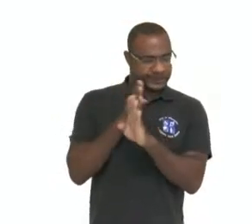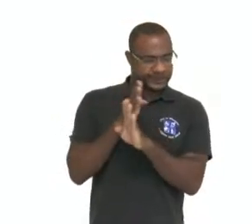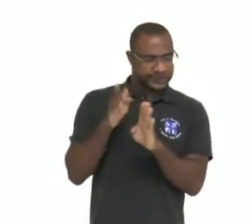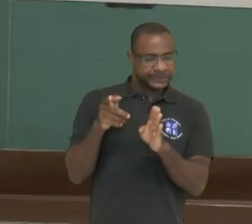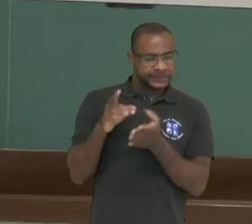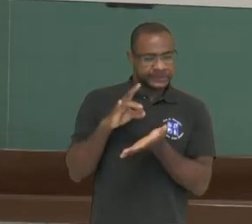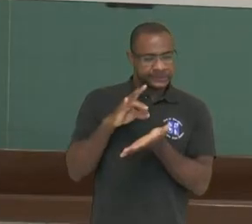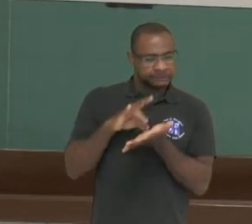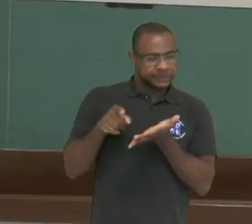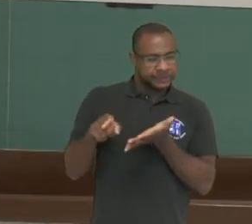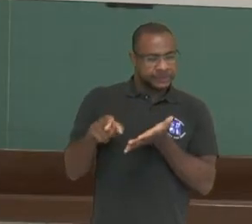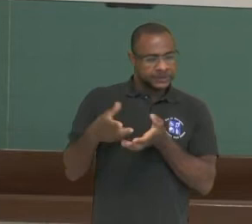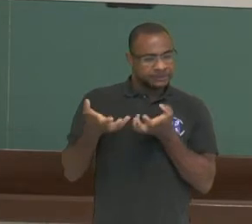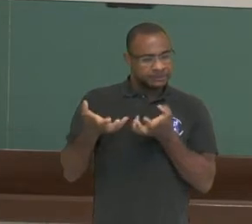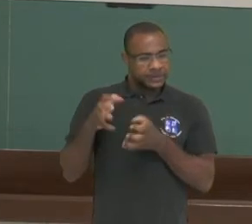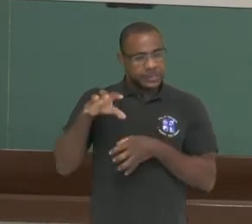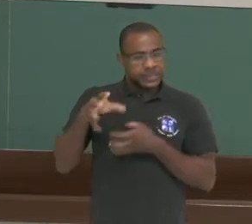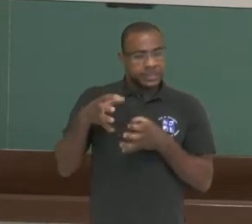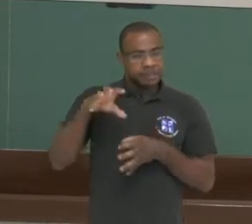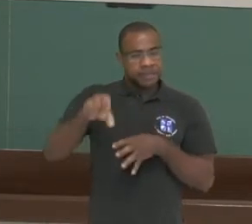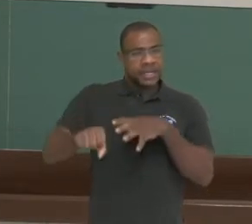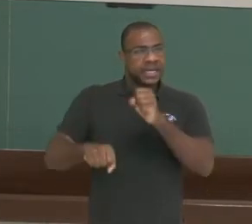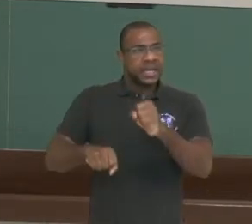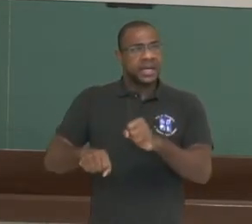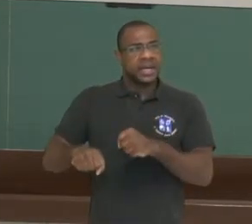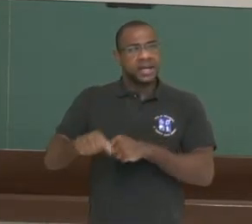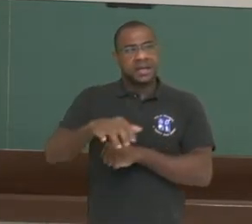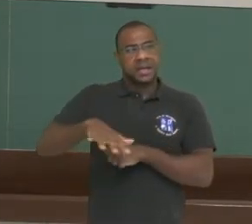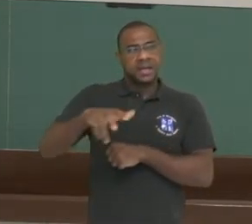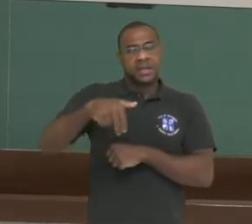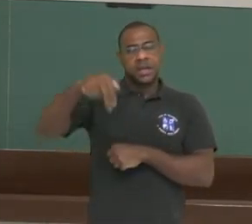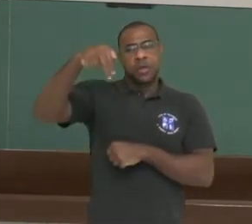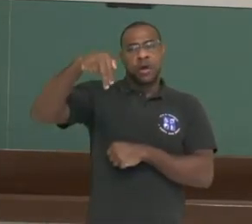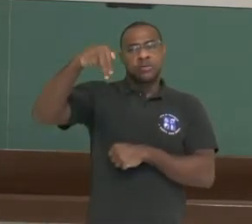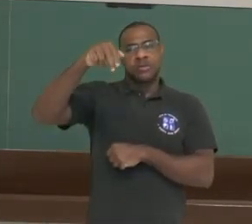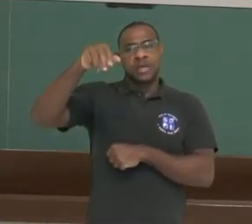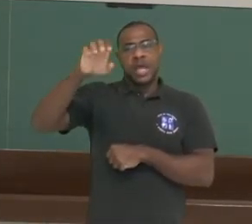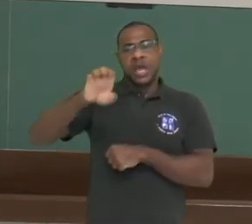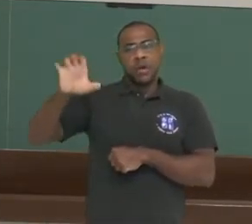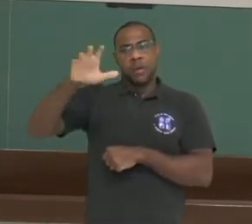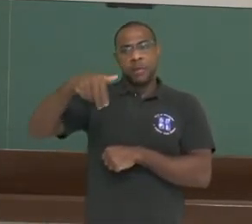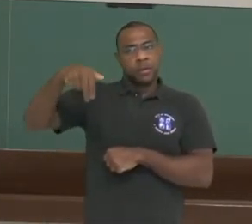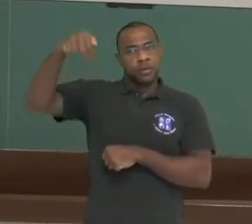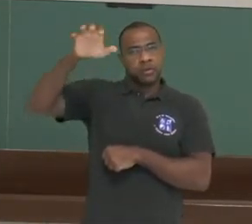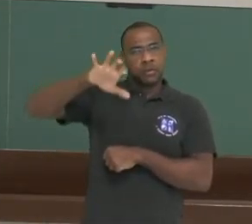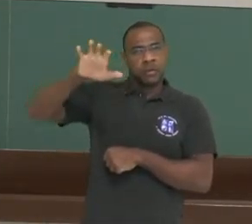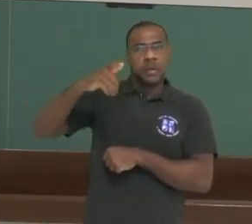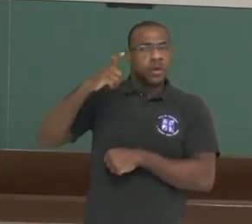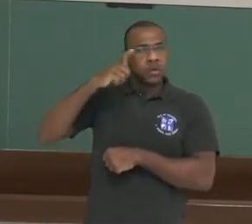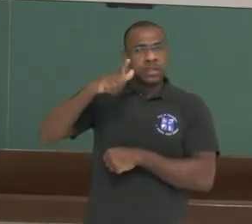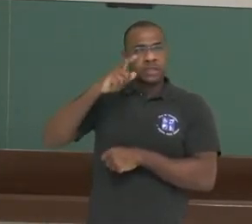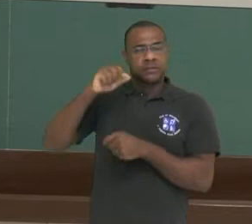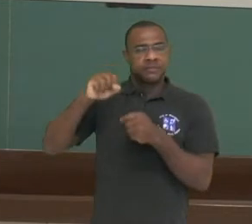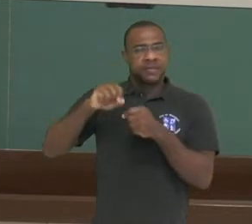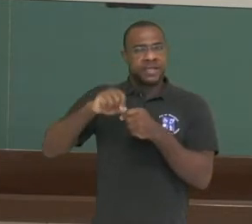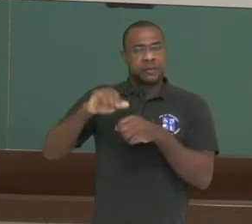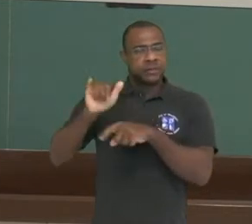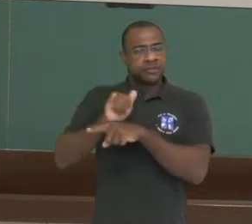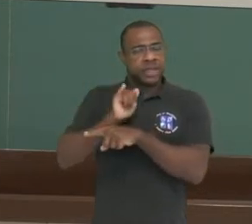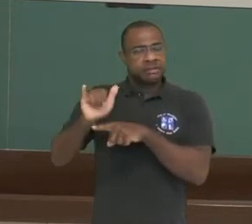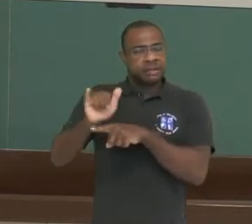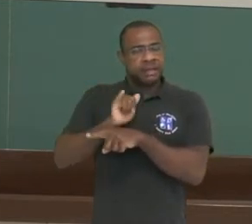exército romano, que era para dominar a região no norte da Europa. Ele conseguiu fazer uma espécie de união com